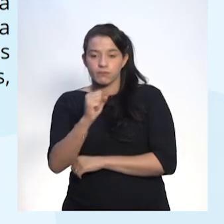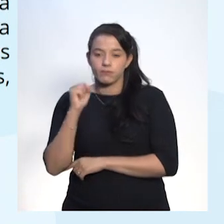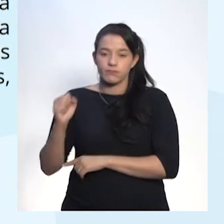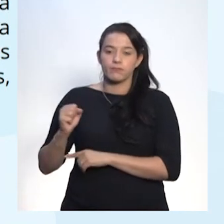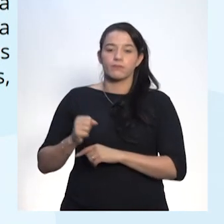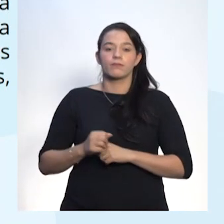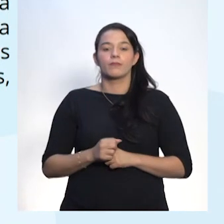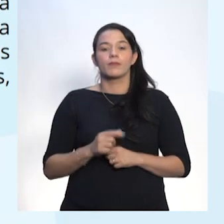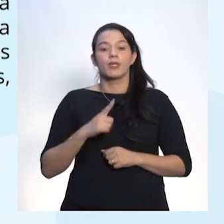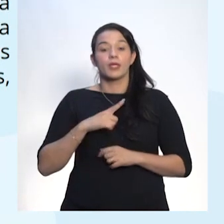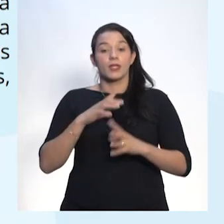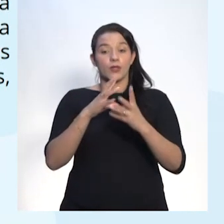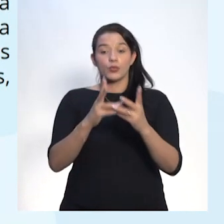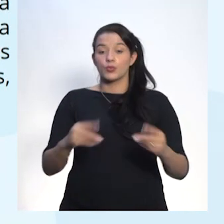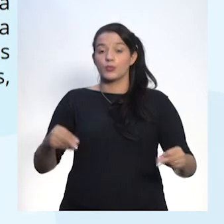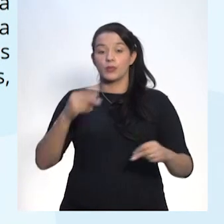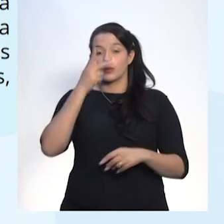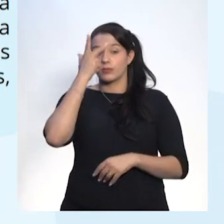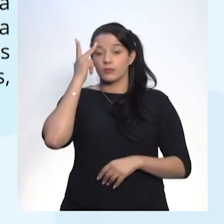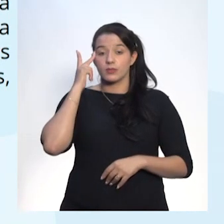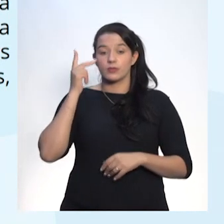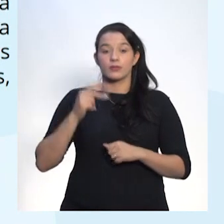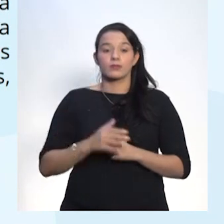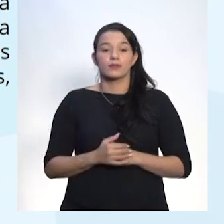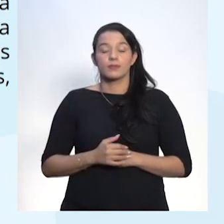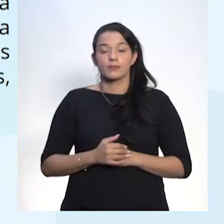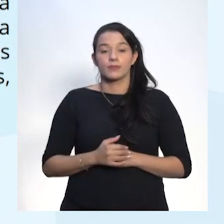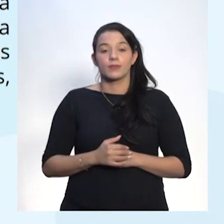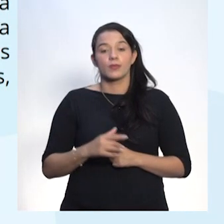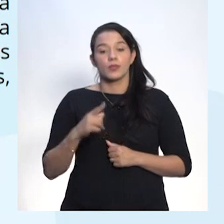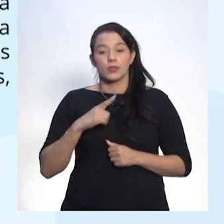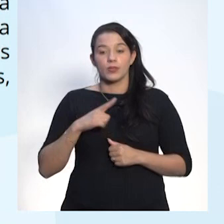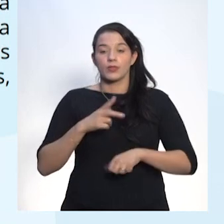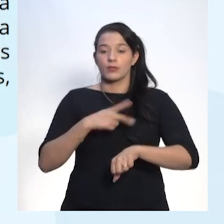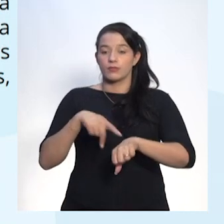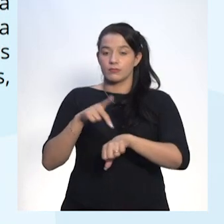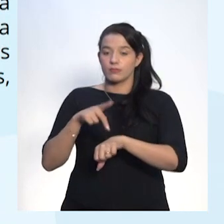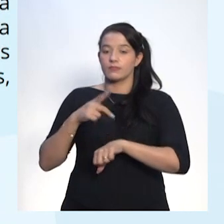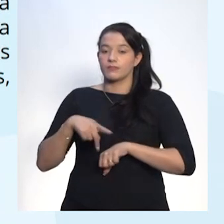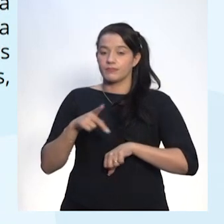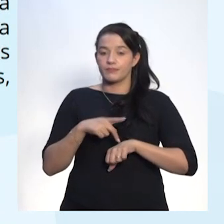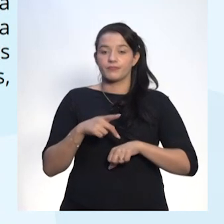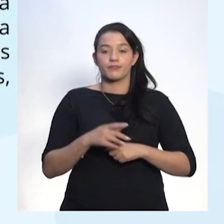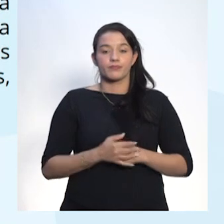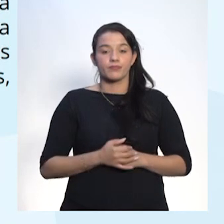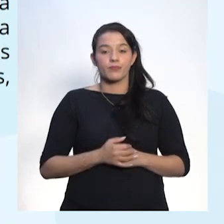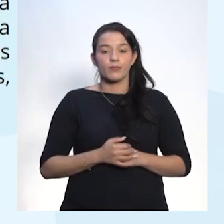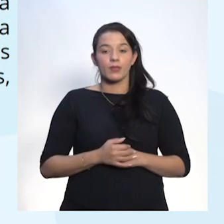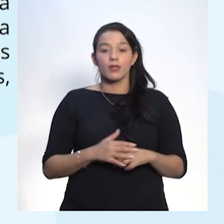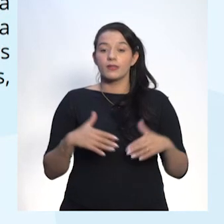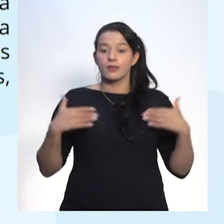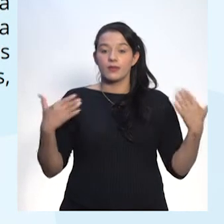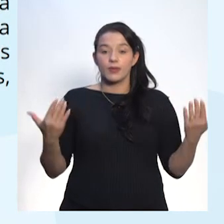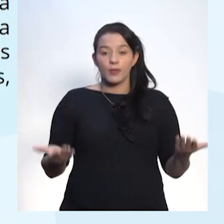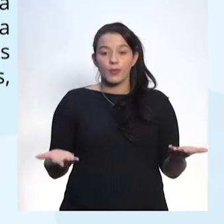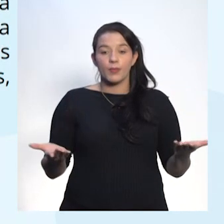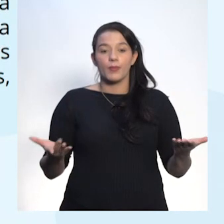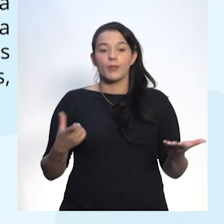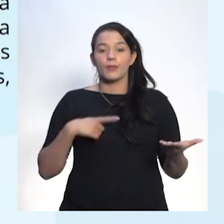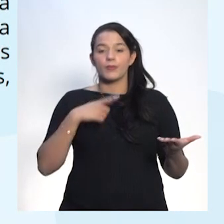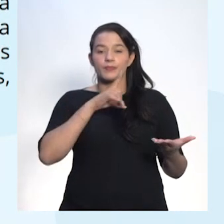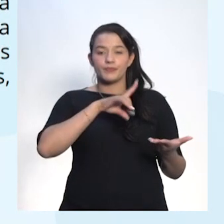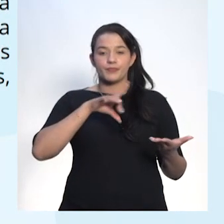e desaparecimentos, desaparições entre esses países. Quais elementos